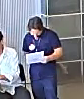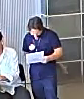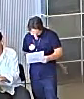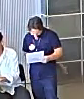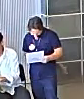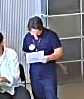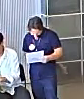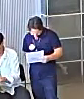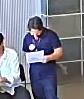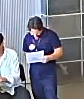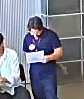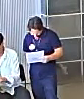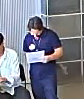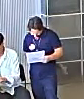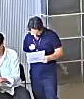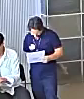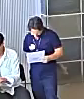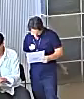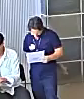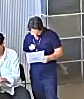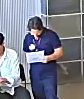entendeu das nor brasileir